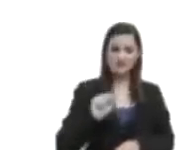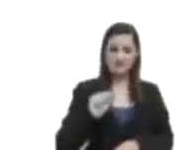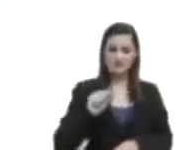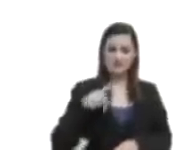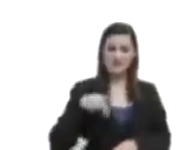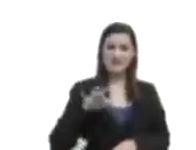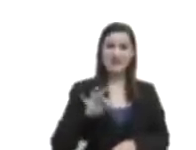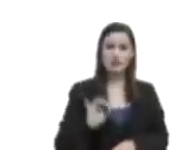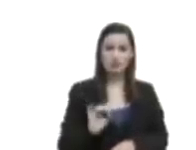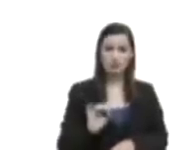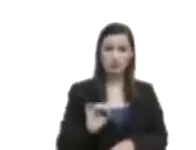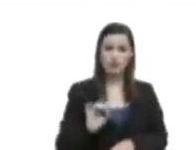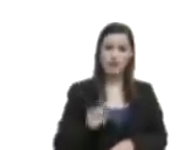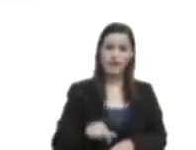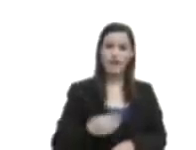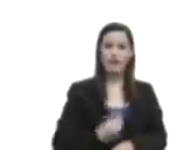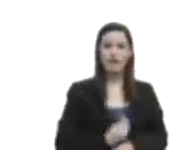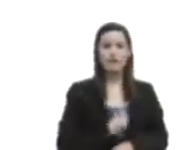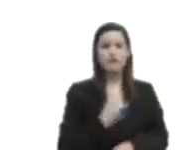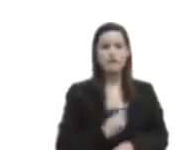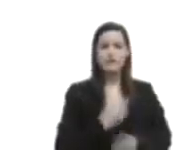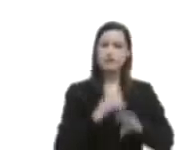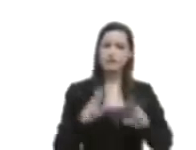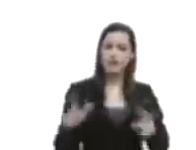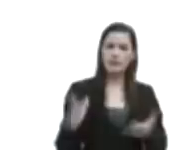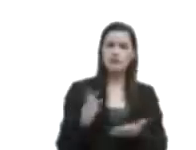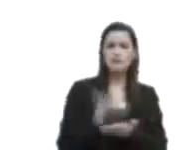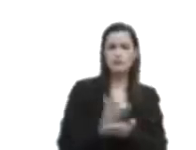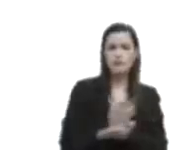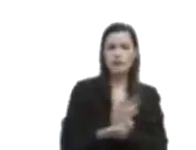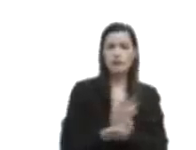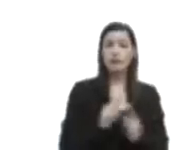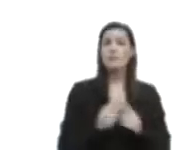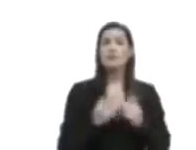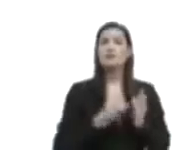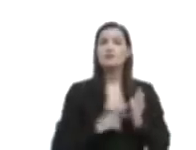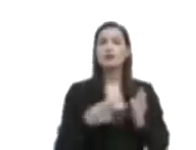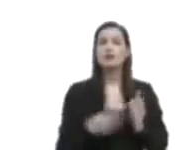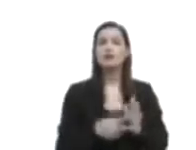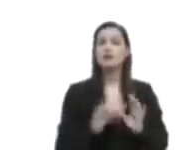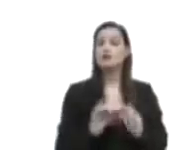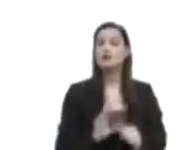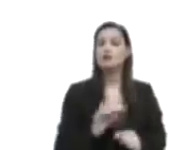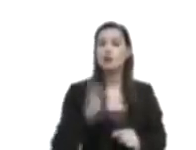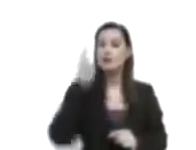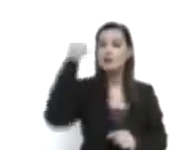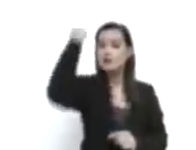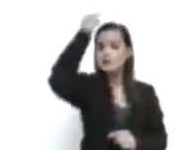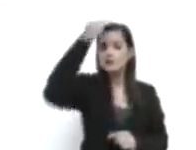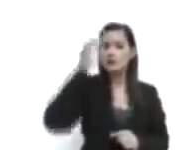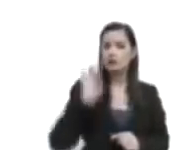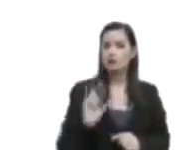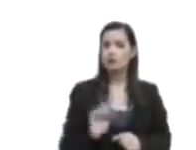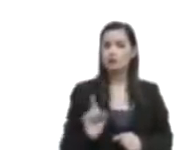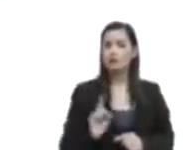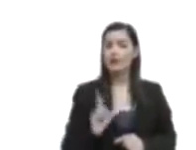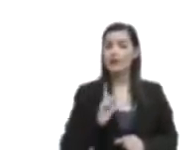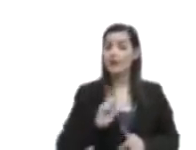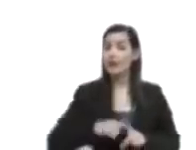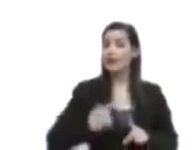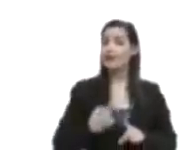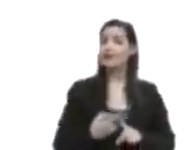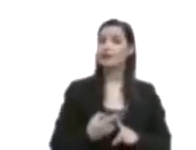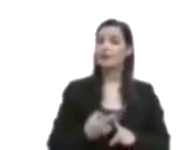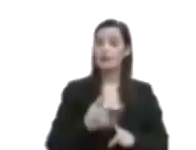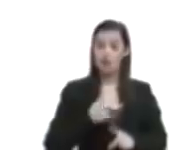necessariamente isso. O termo que Jesus quer dizer vai além de ser santo. A pureza